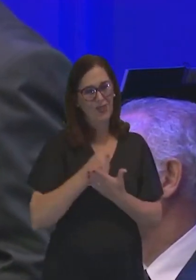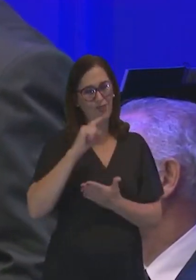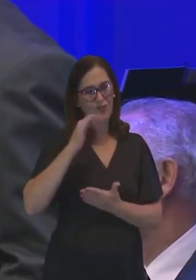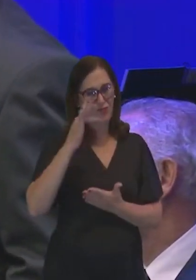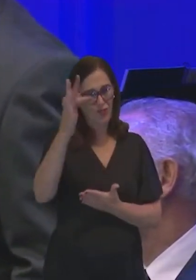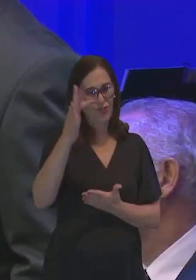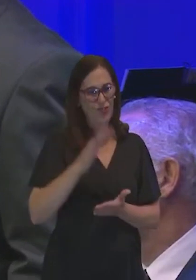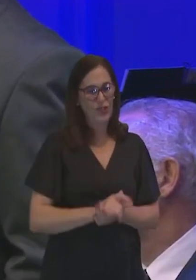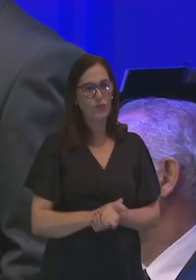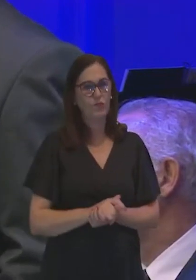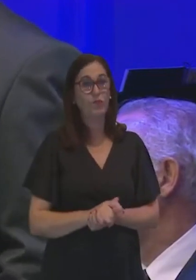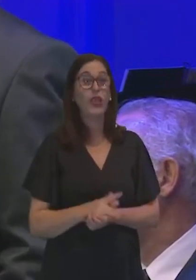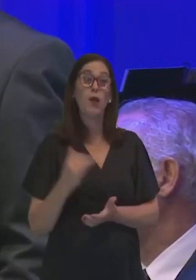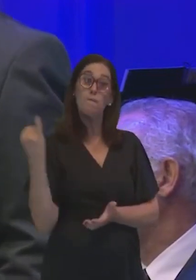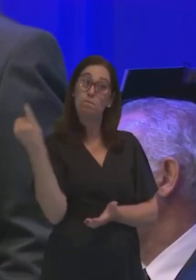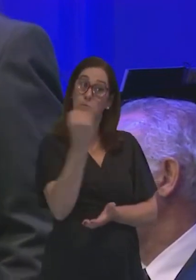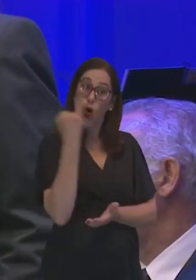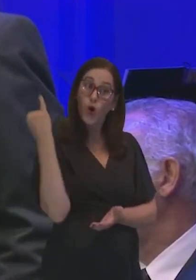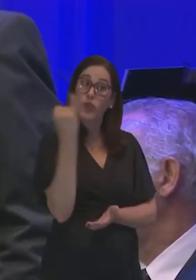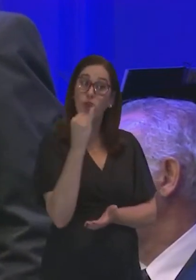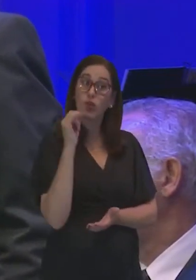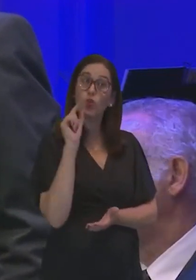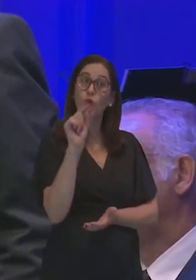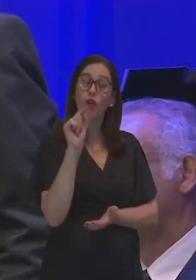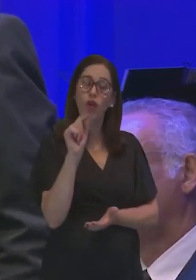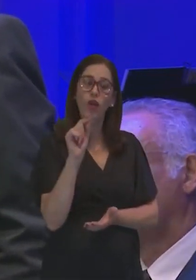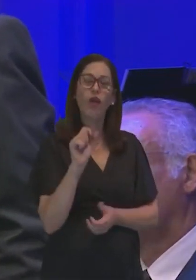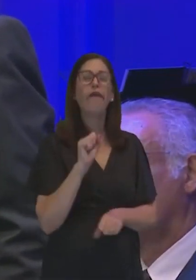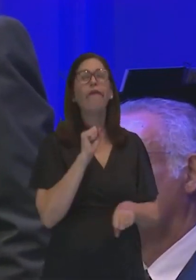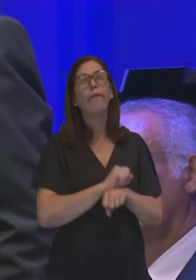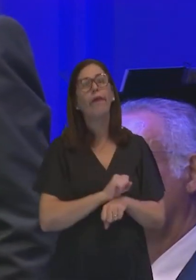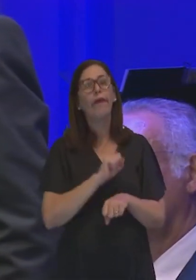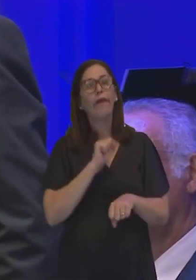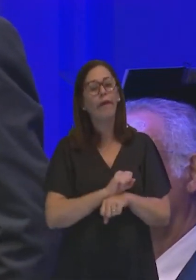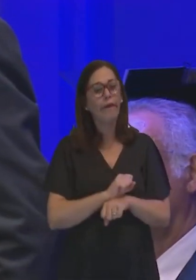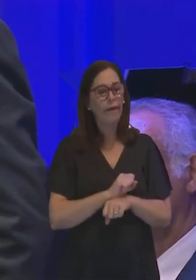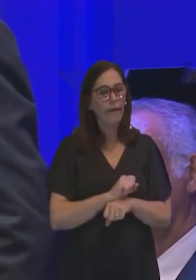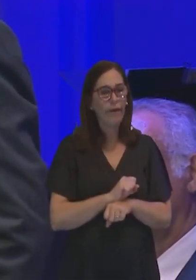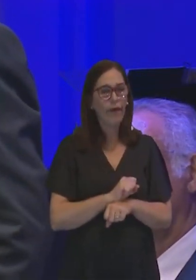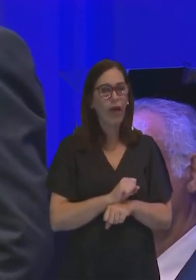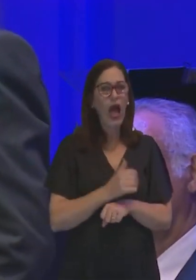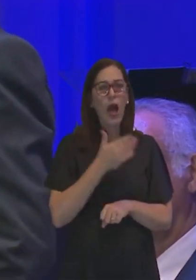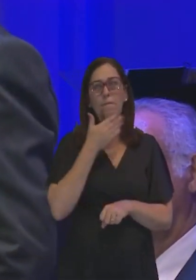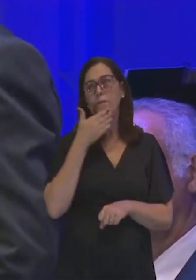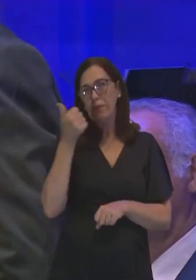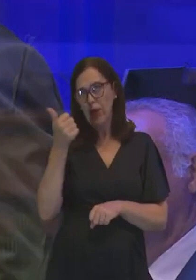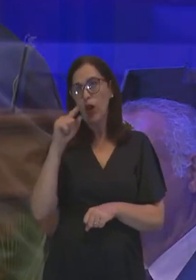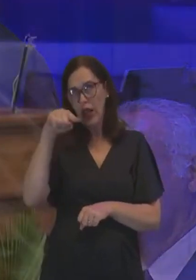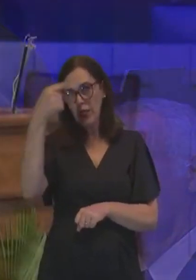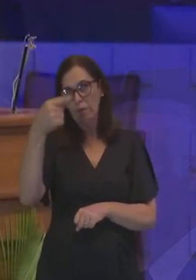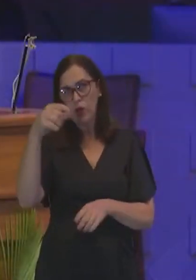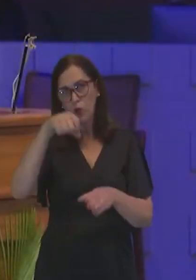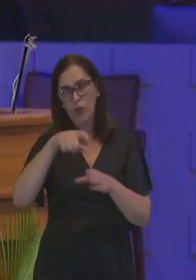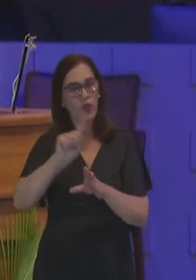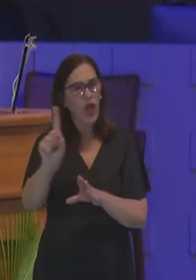E uma coisa muito importante, não fiquem esperando as coisas melhorarem,